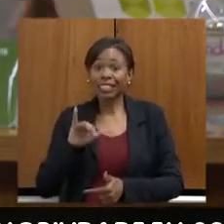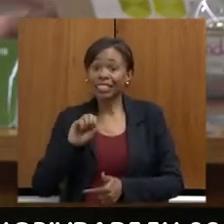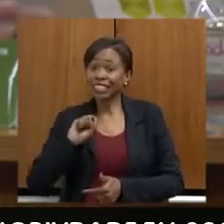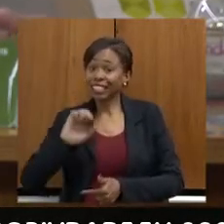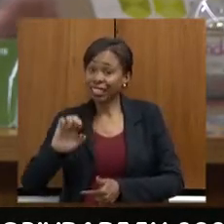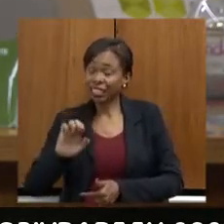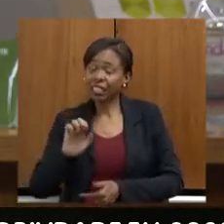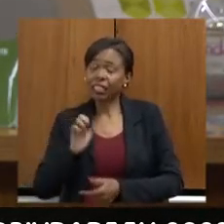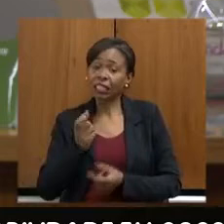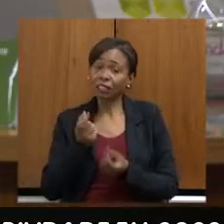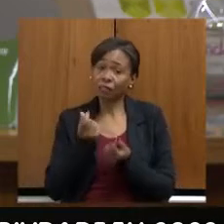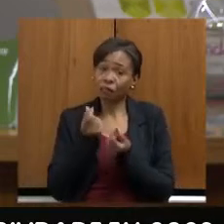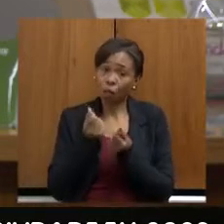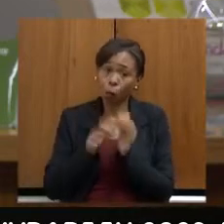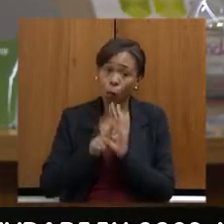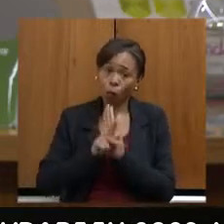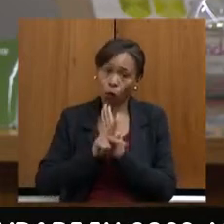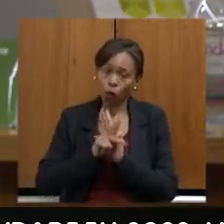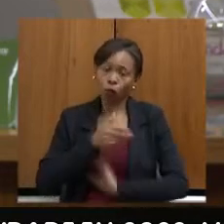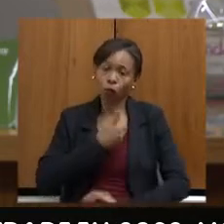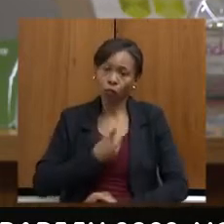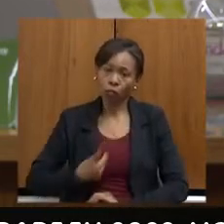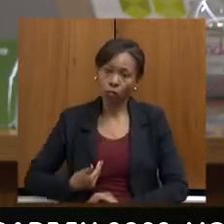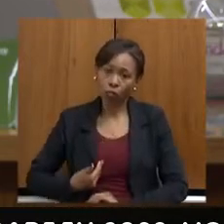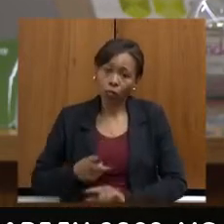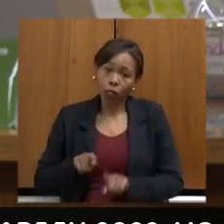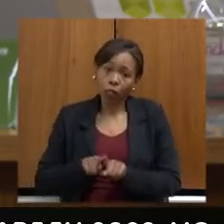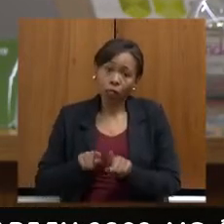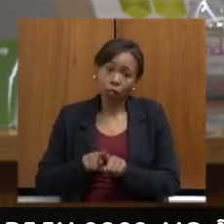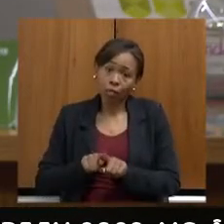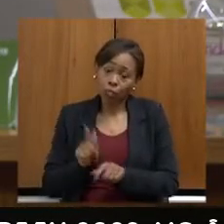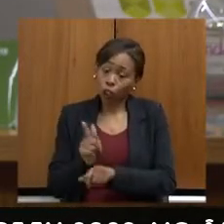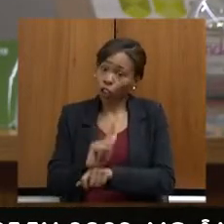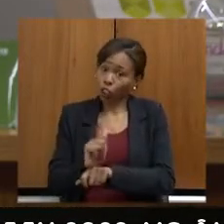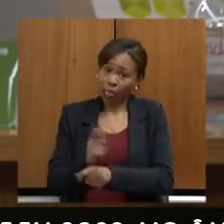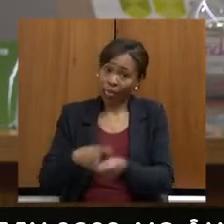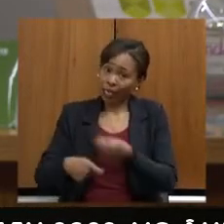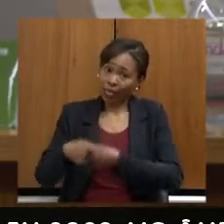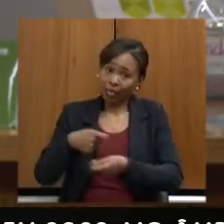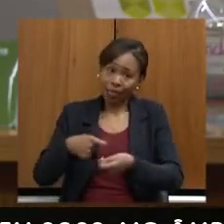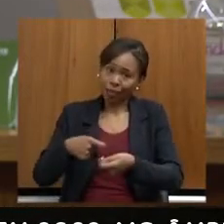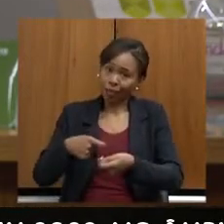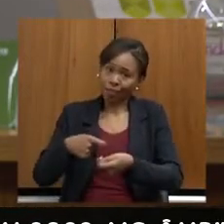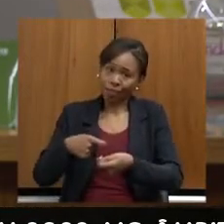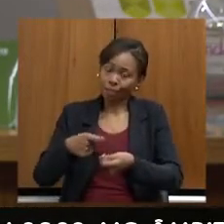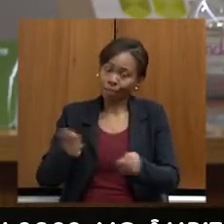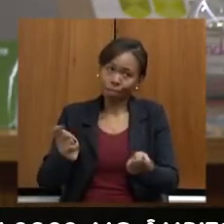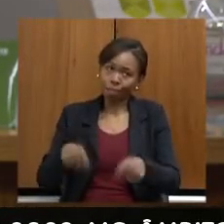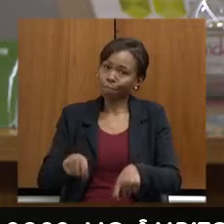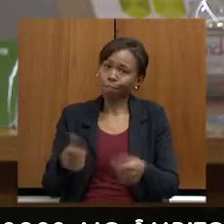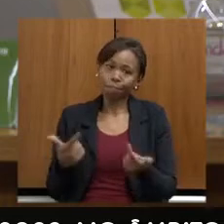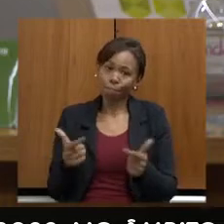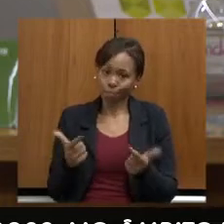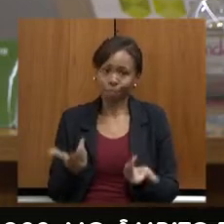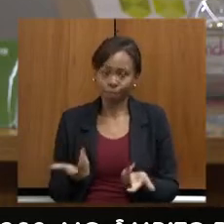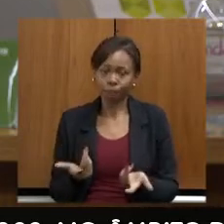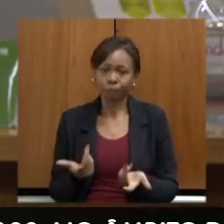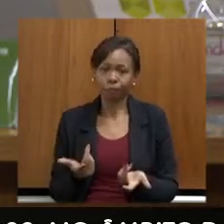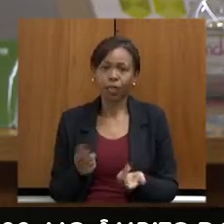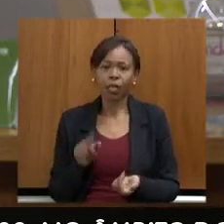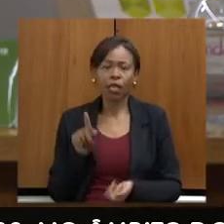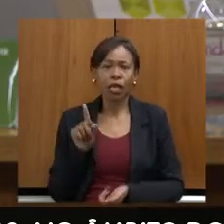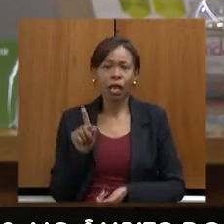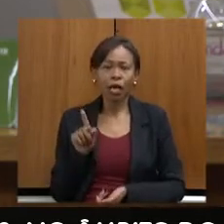e por a competência gerencial tarde teve uma situação em que 602 pessoas